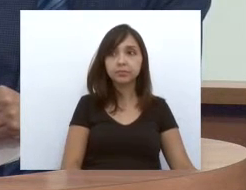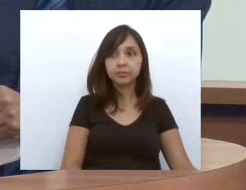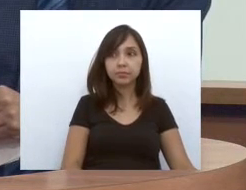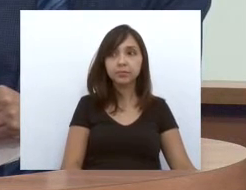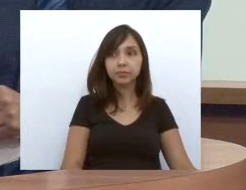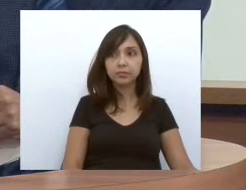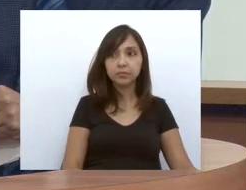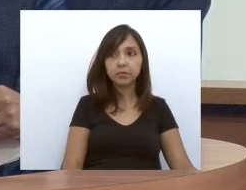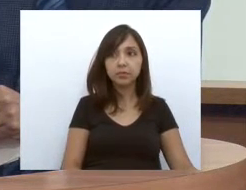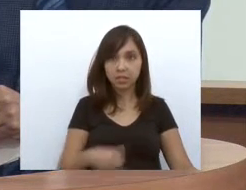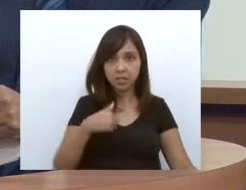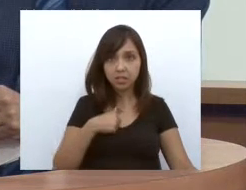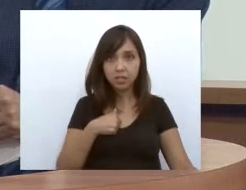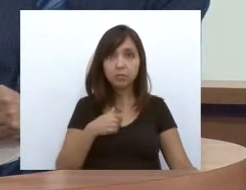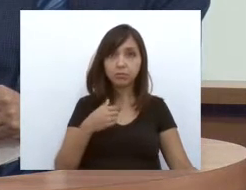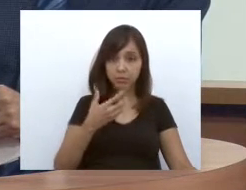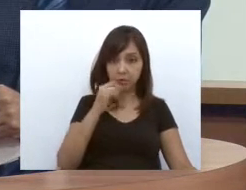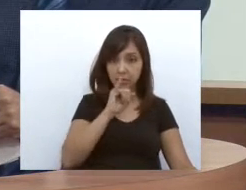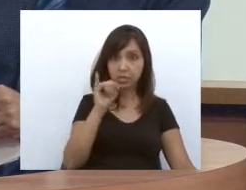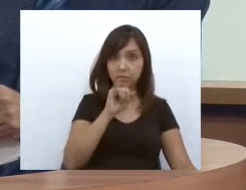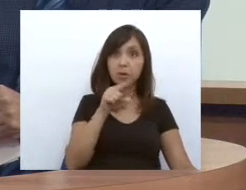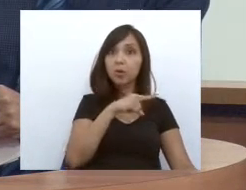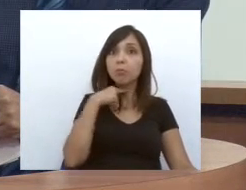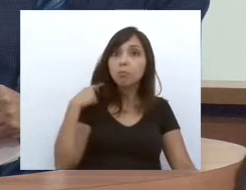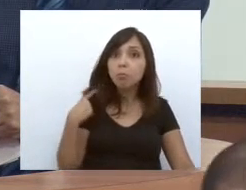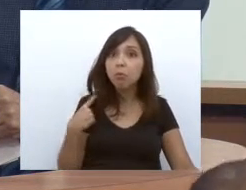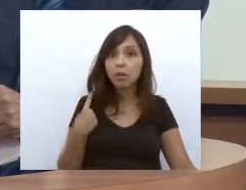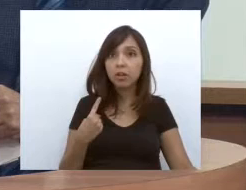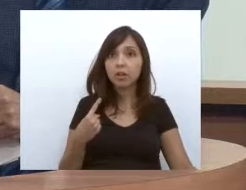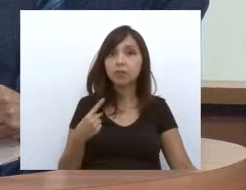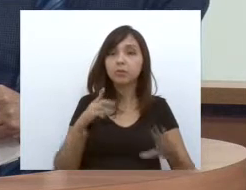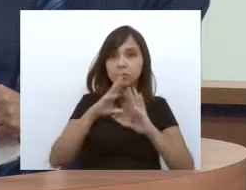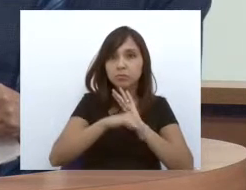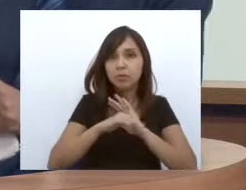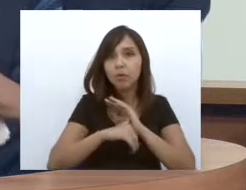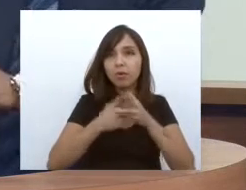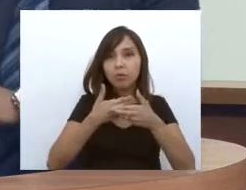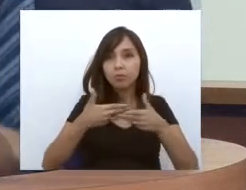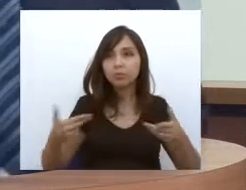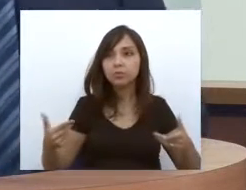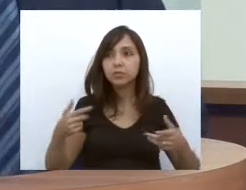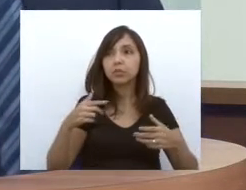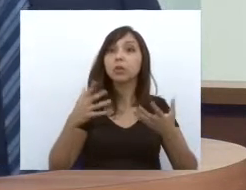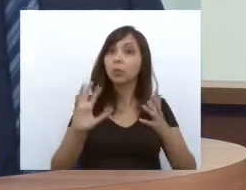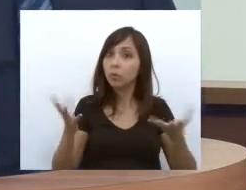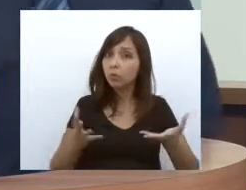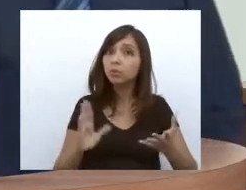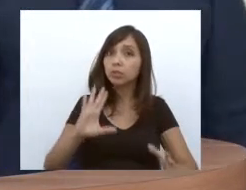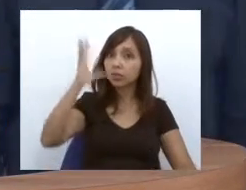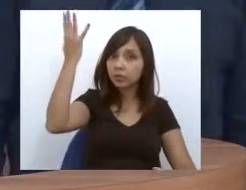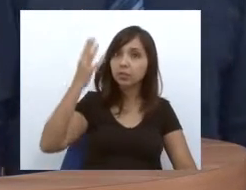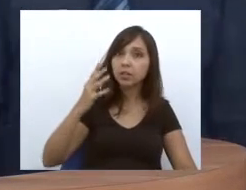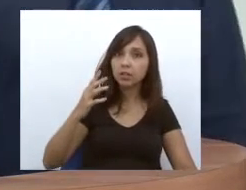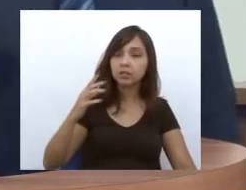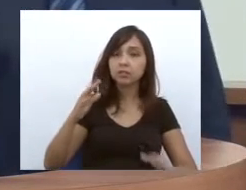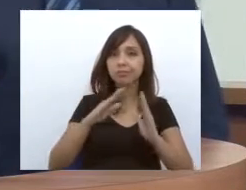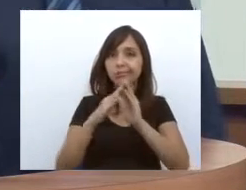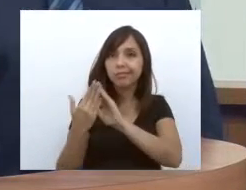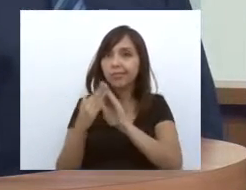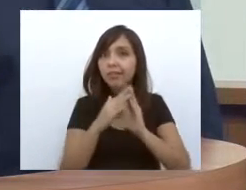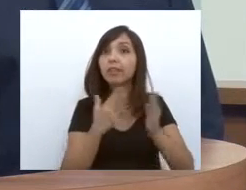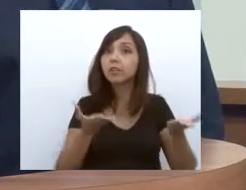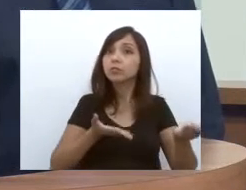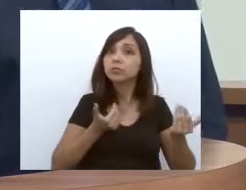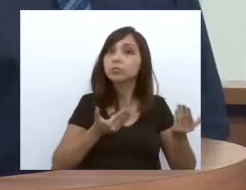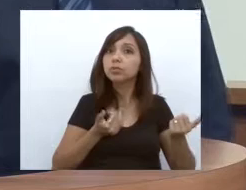Perdi o irmão no crime, na criminalidade. É o que acontece todos os dias na periferia. São